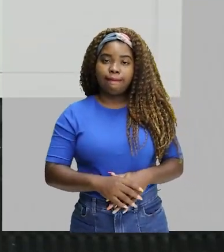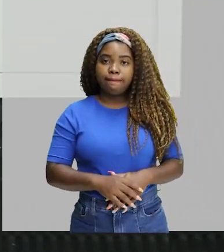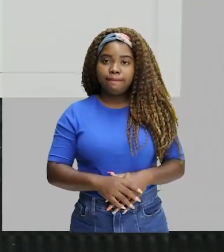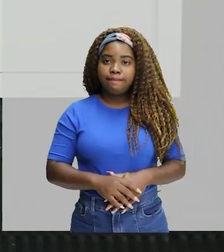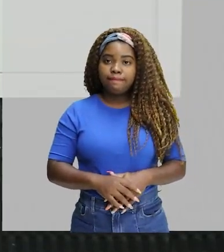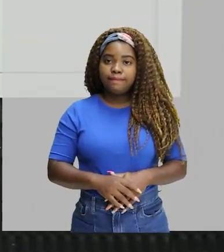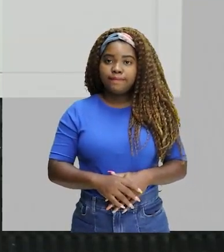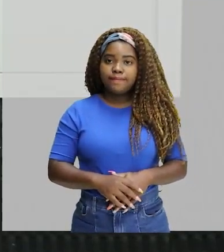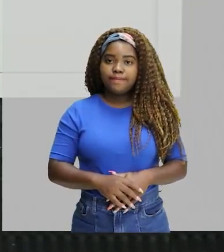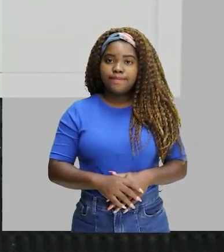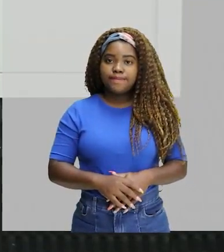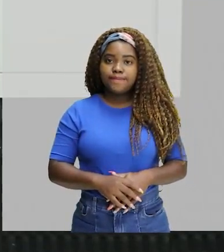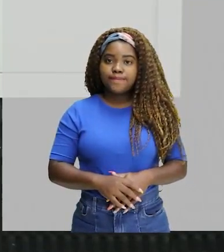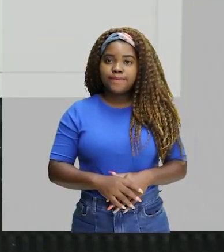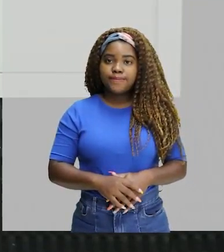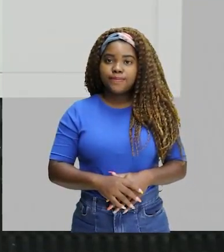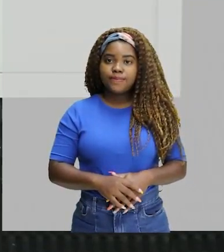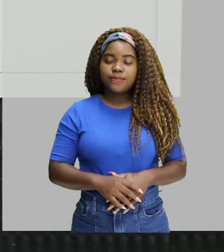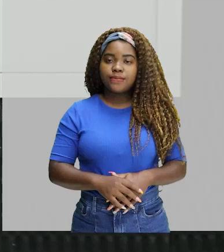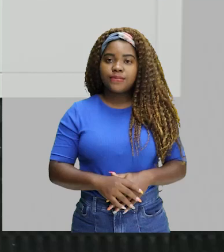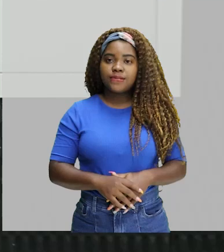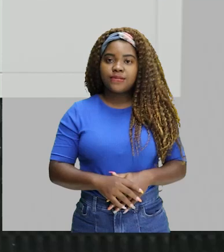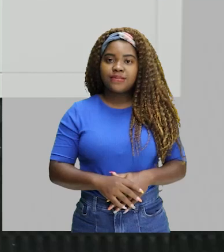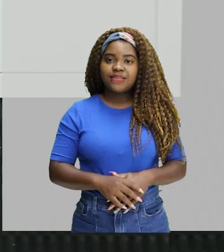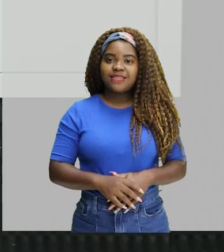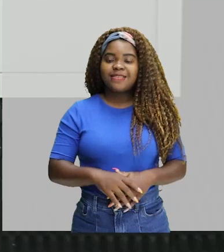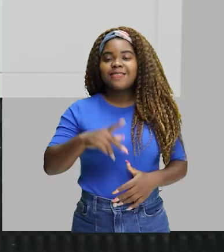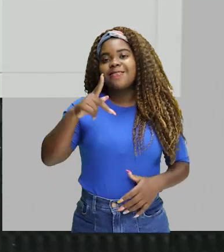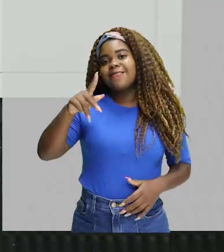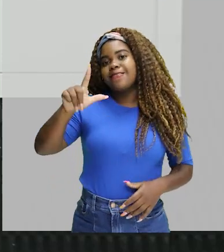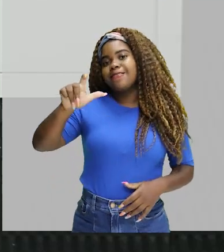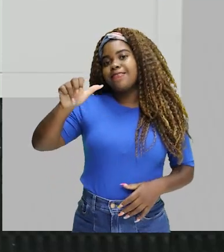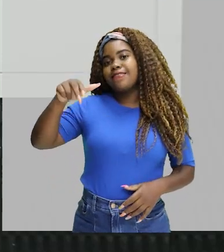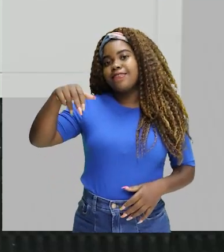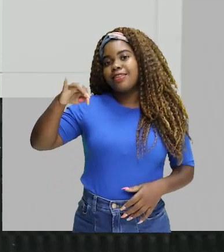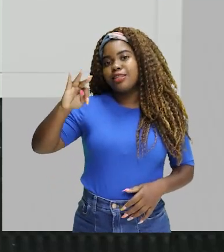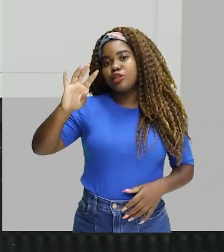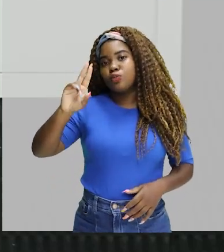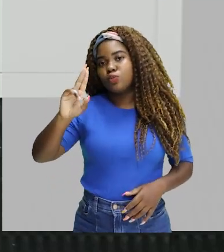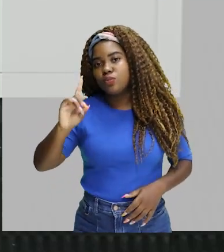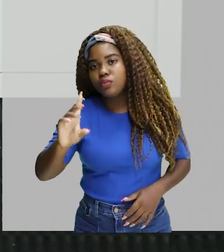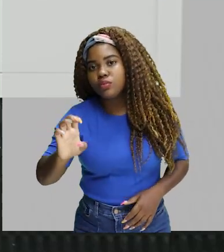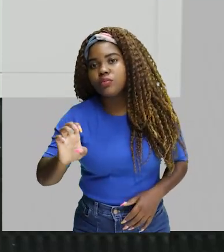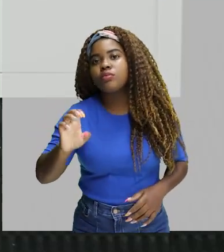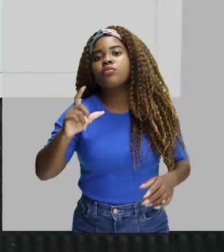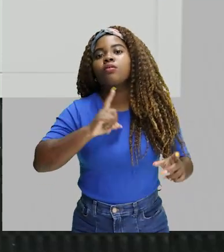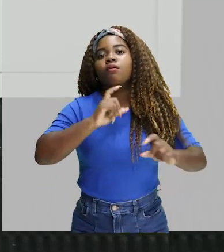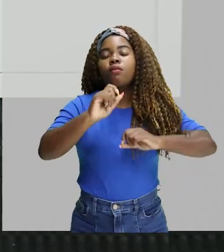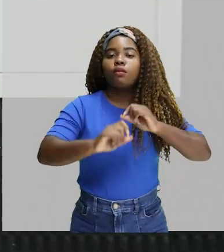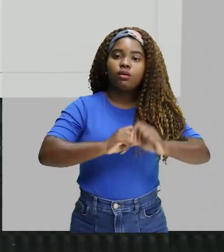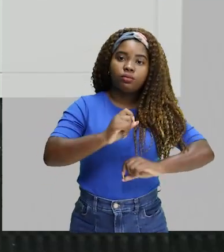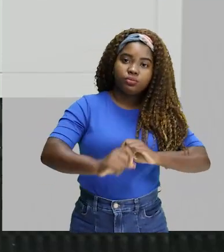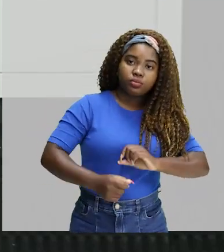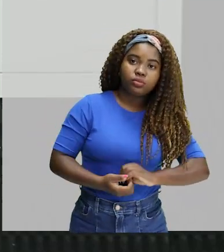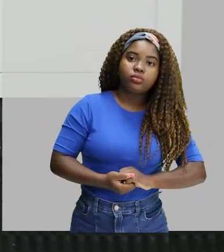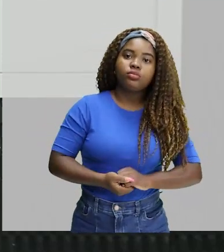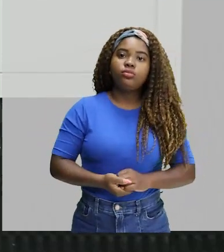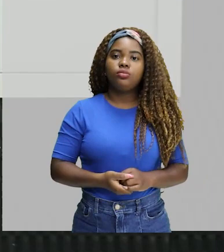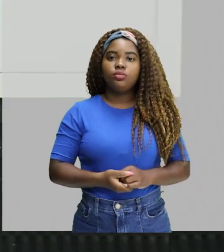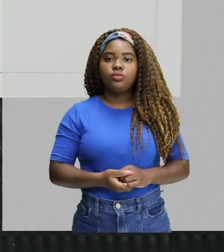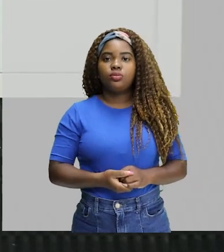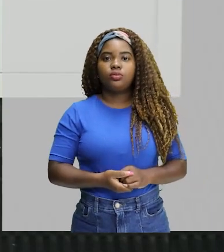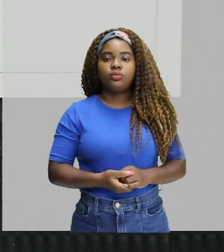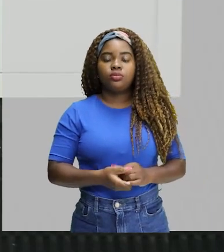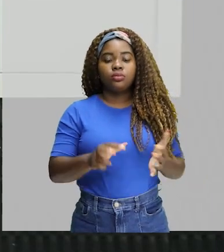ó, a plenitude deste ser humano, vamos lá, plenitude, ok? A plenitude deste ser humano,